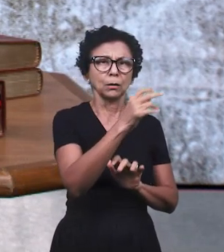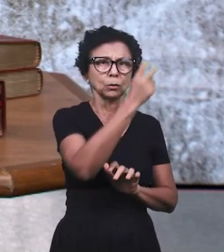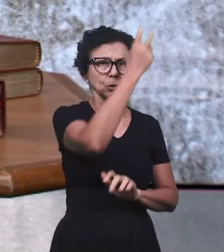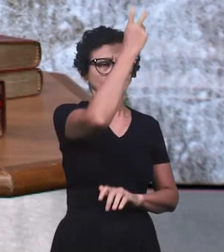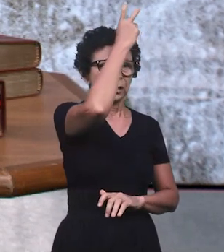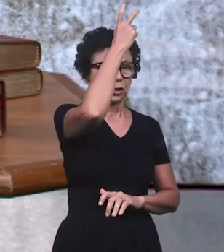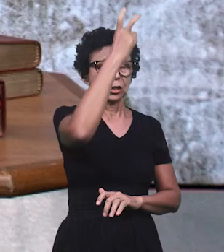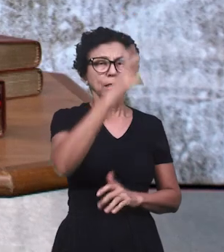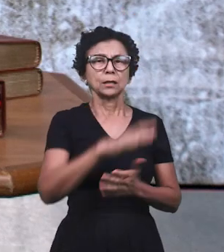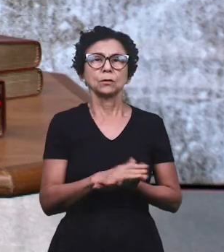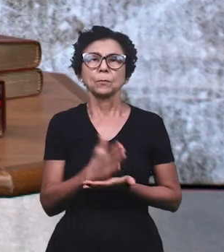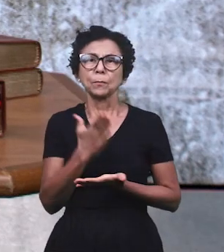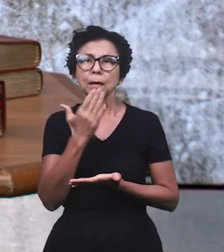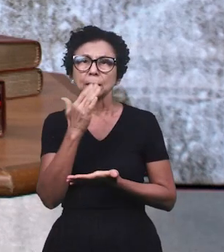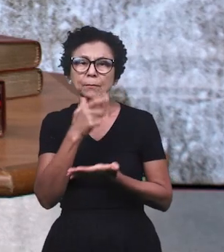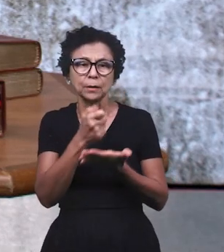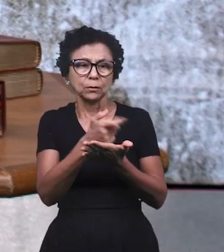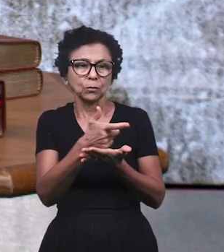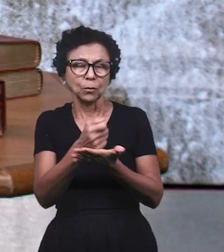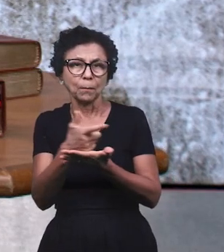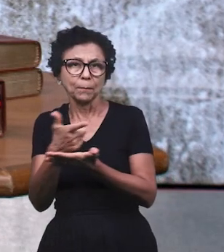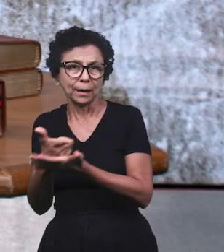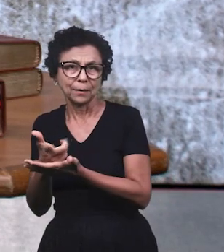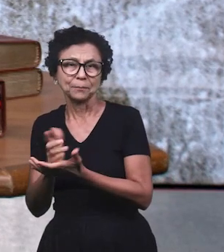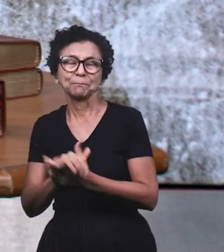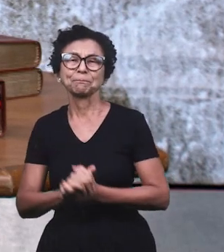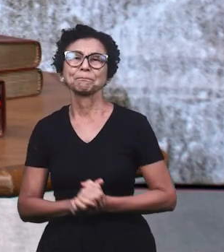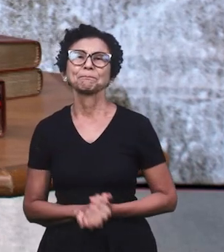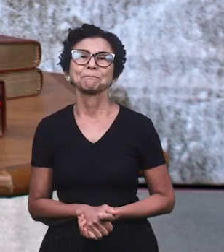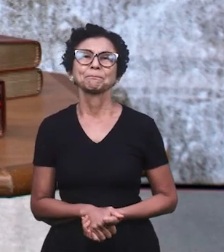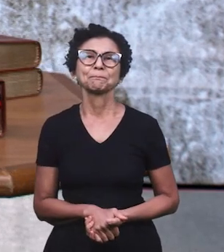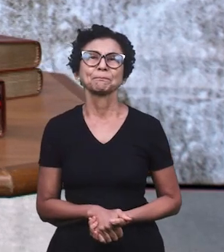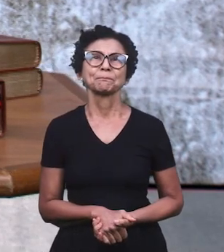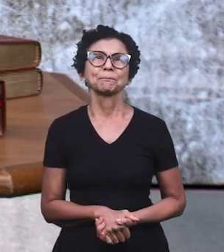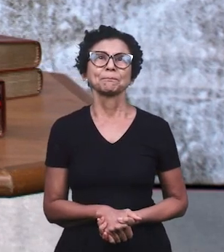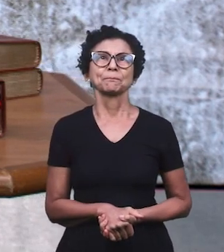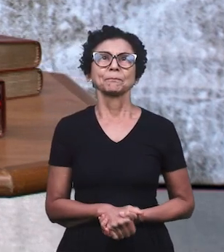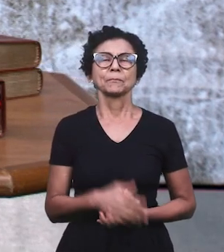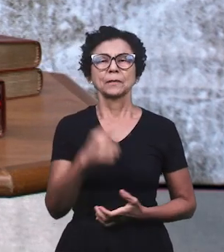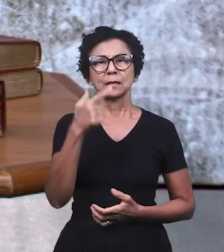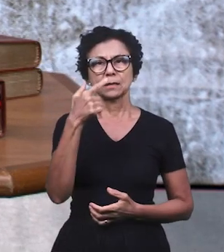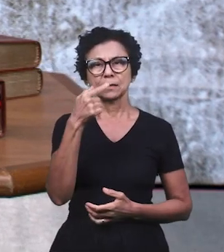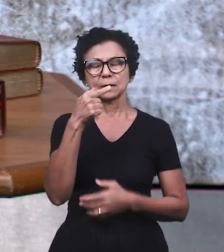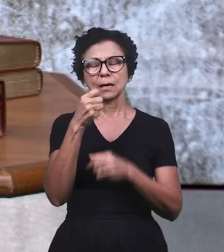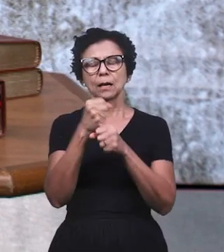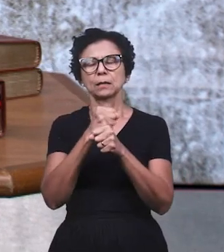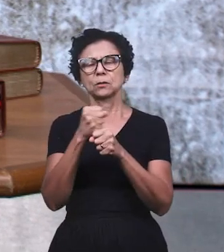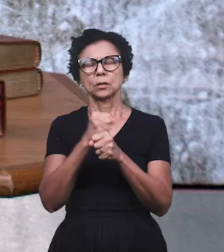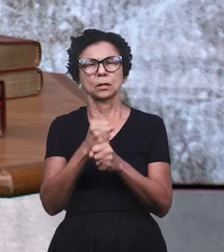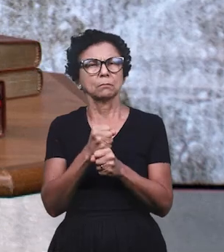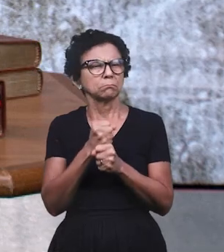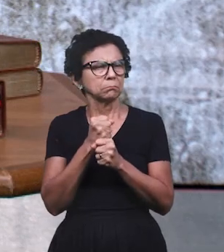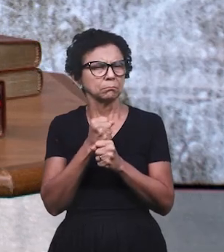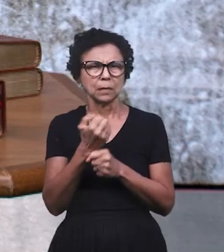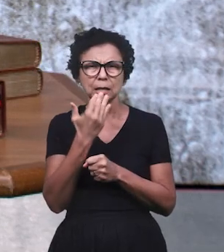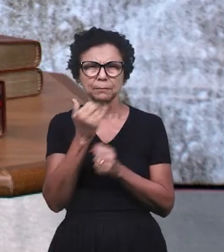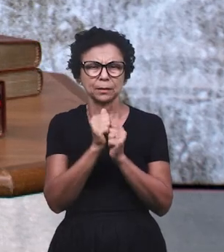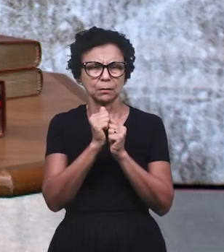a fome prevaleceu em todas as terras. Então aqui, os 7 anos de muito